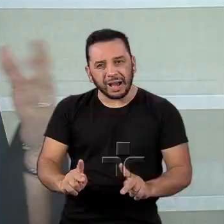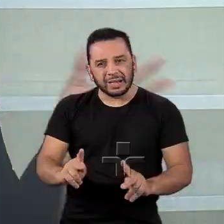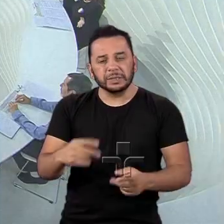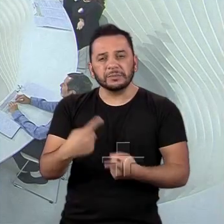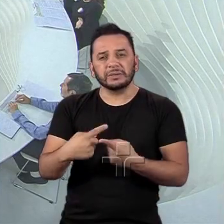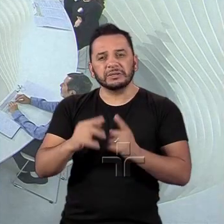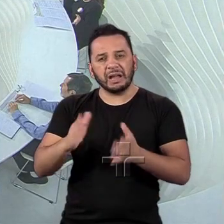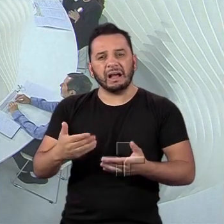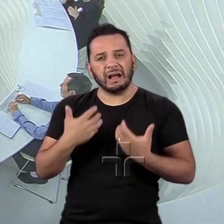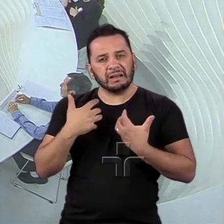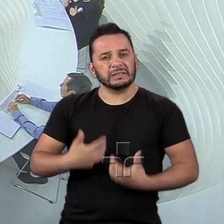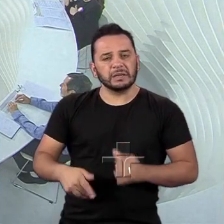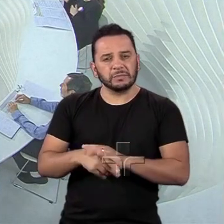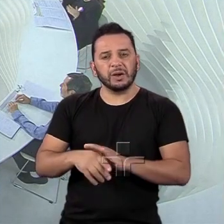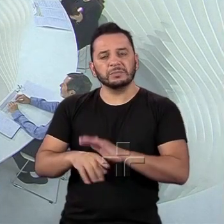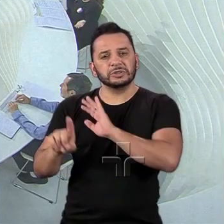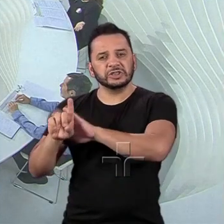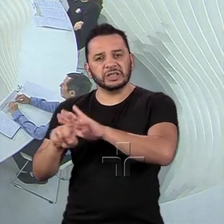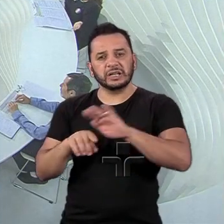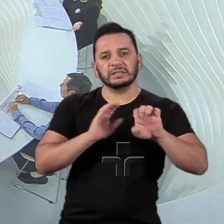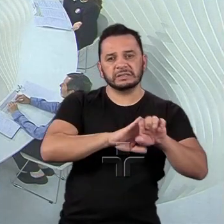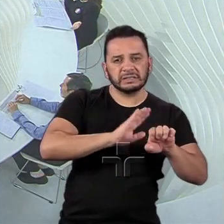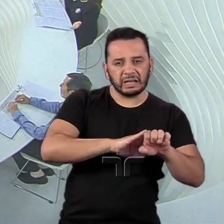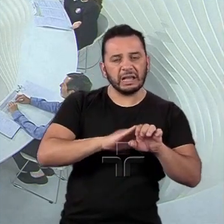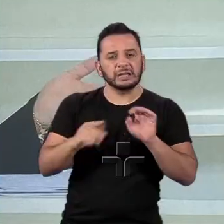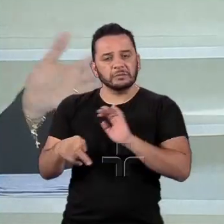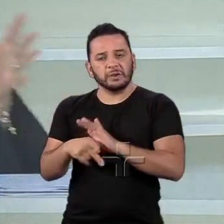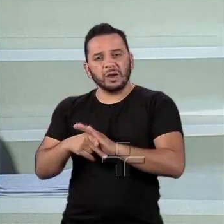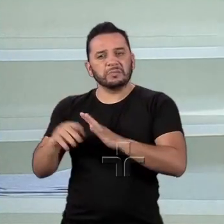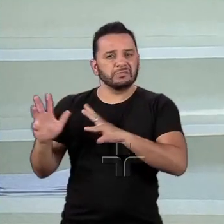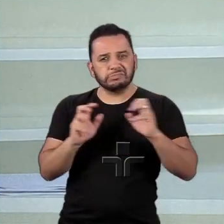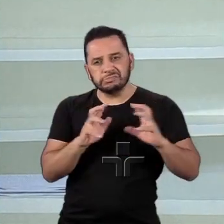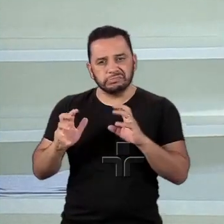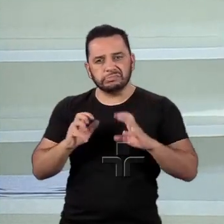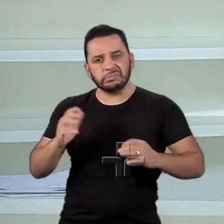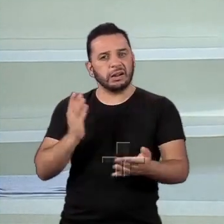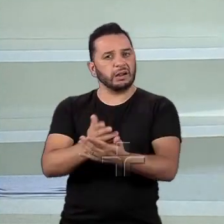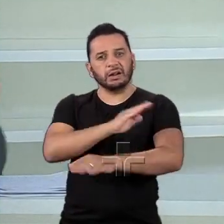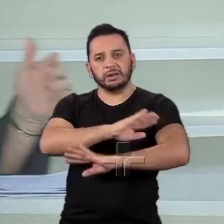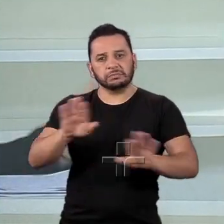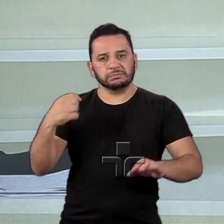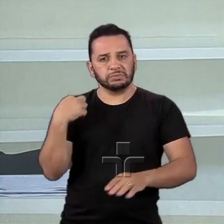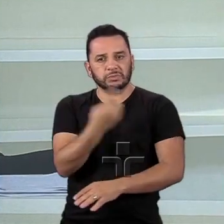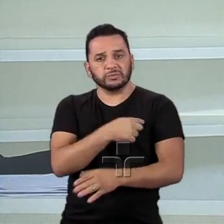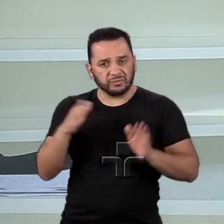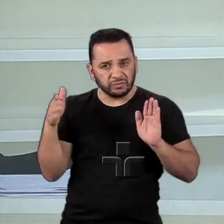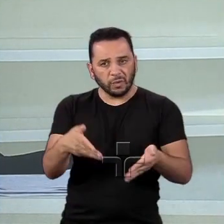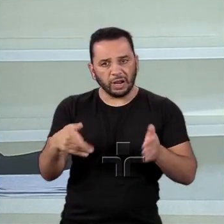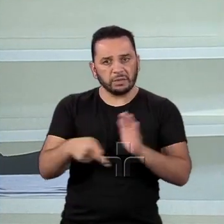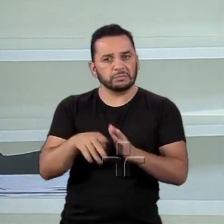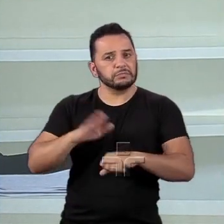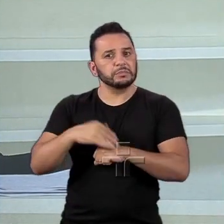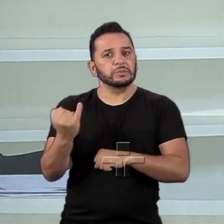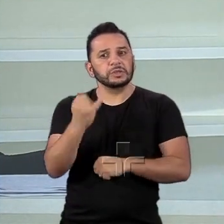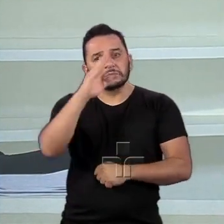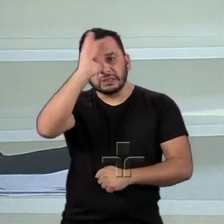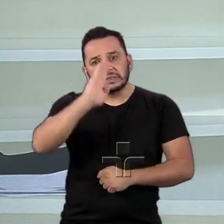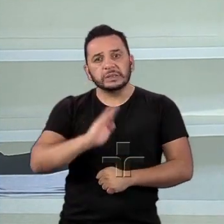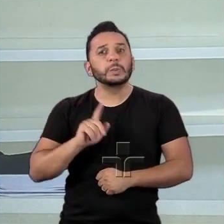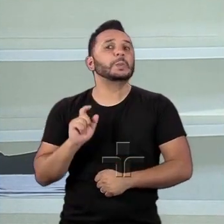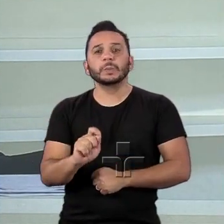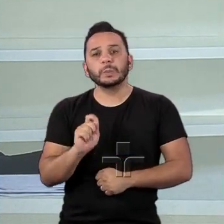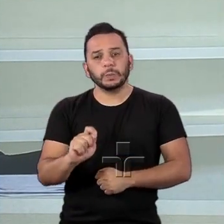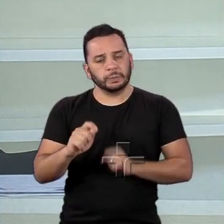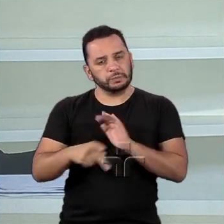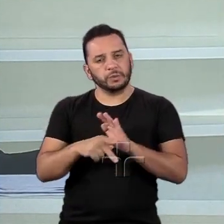de direita, esquerda, de brigas, de coxinhas e mortadelas. Nós queremos focar naquilo que é mais importante para o Brasil, que é